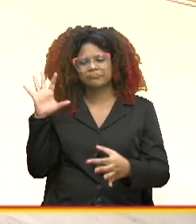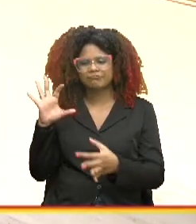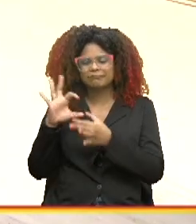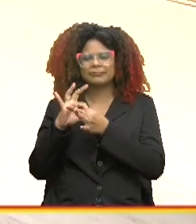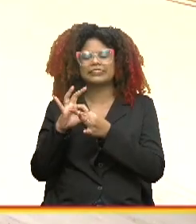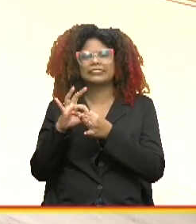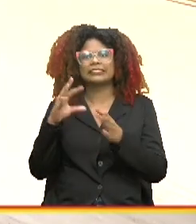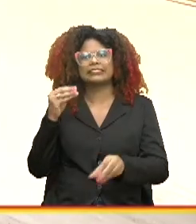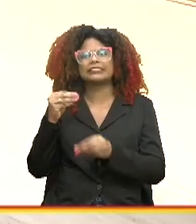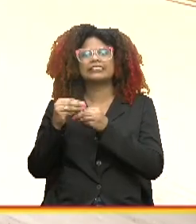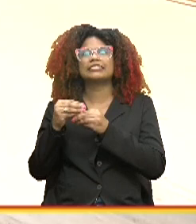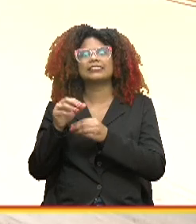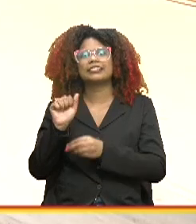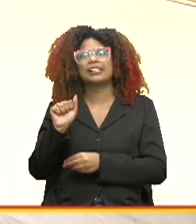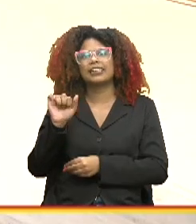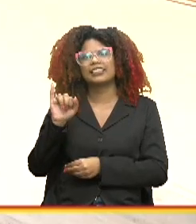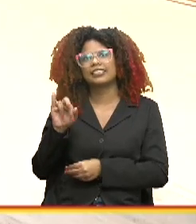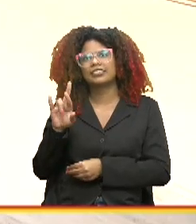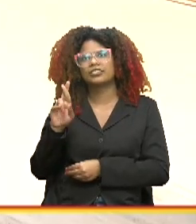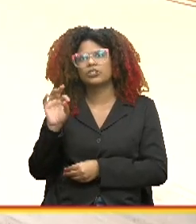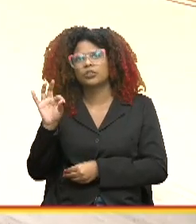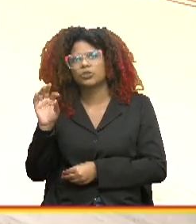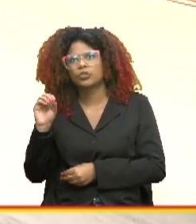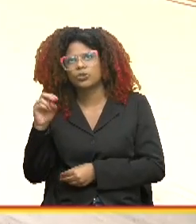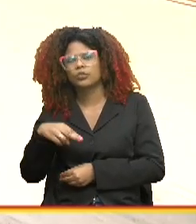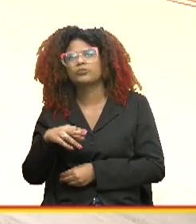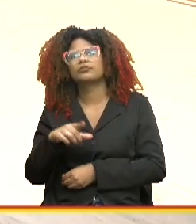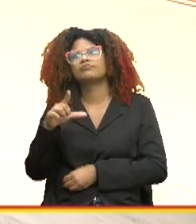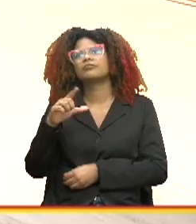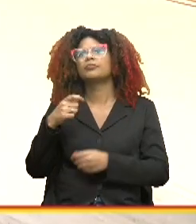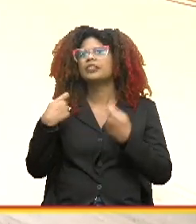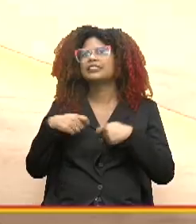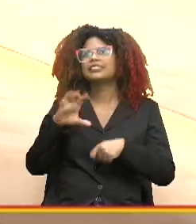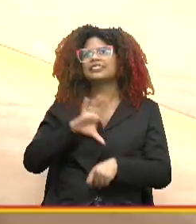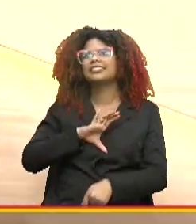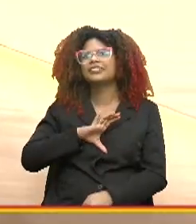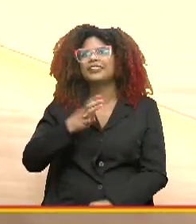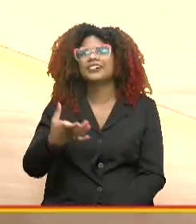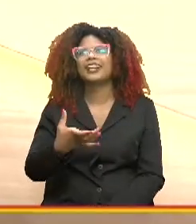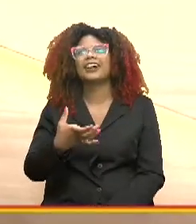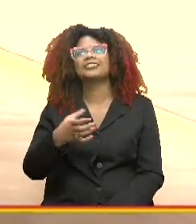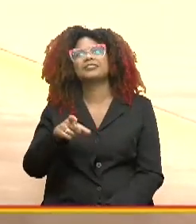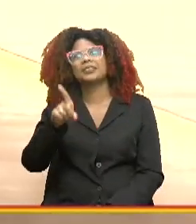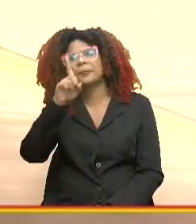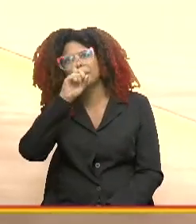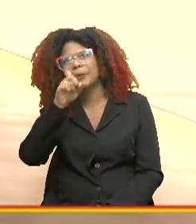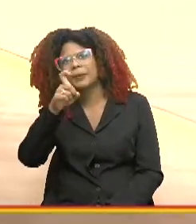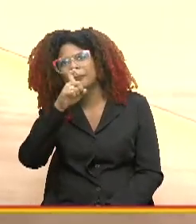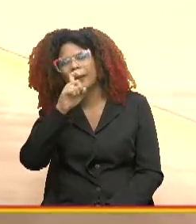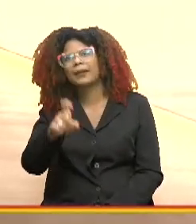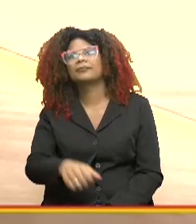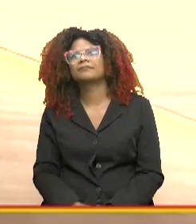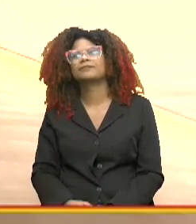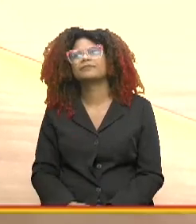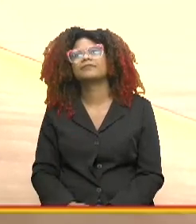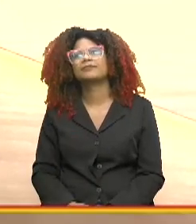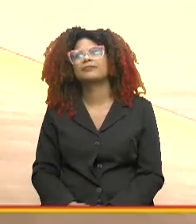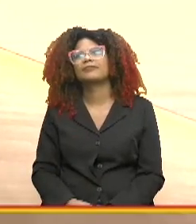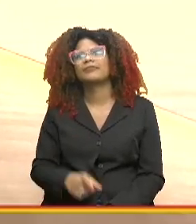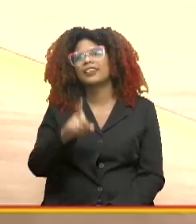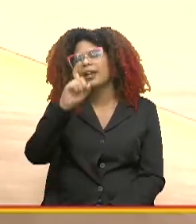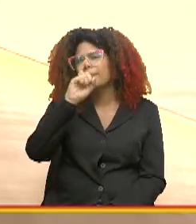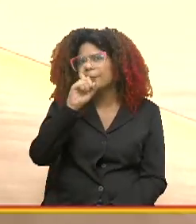gancho do Ayrton então né tem que ter coragem para ser mãe e pai a maternidade